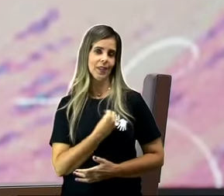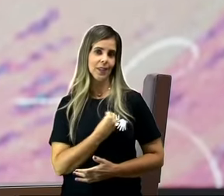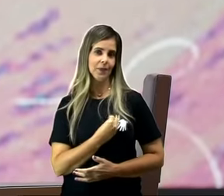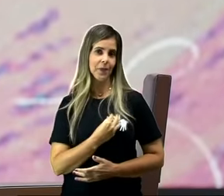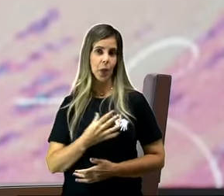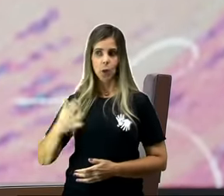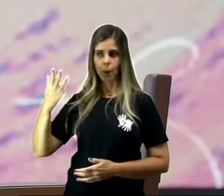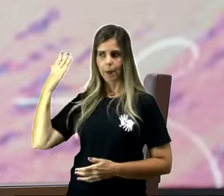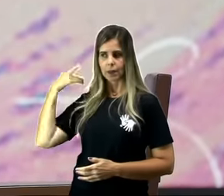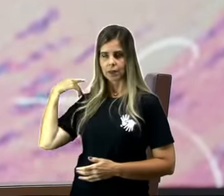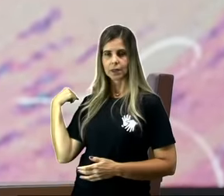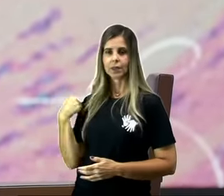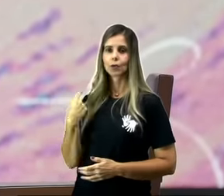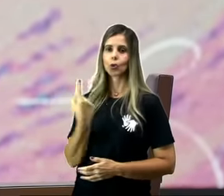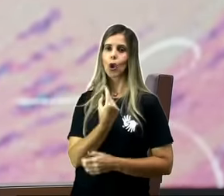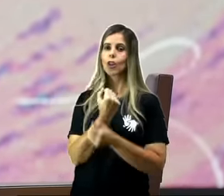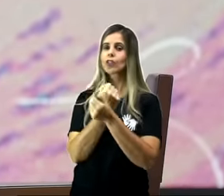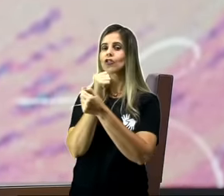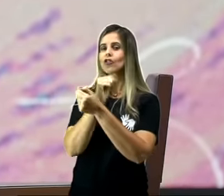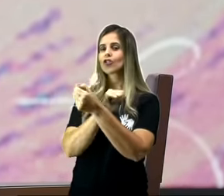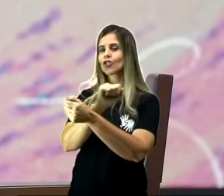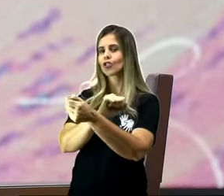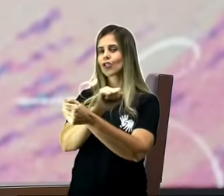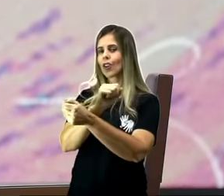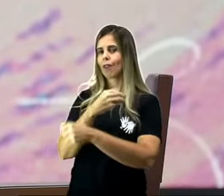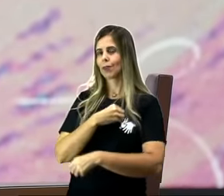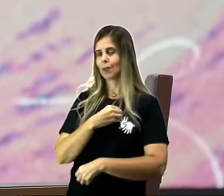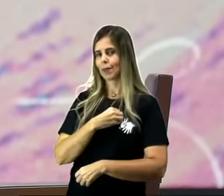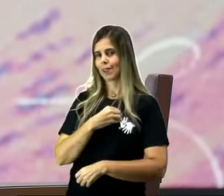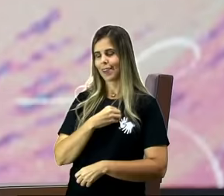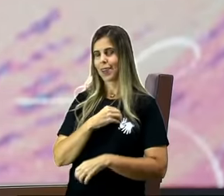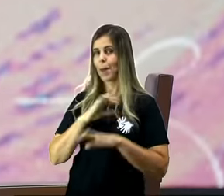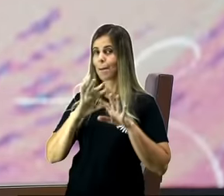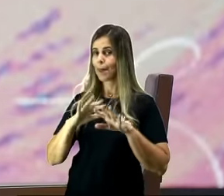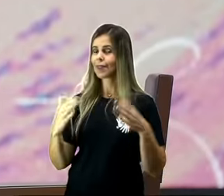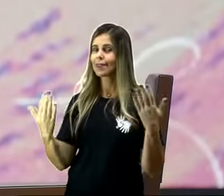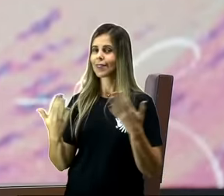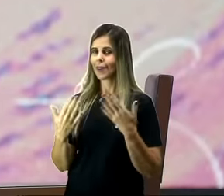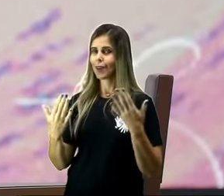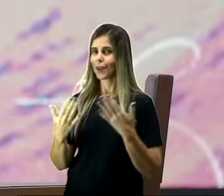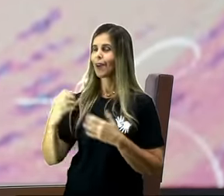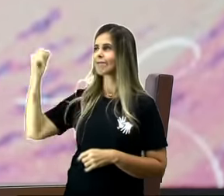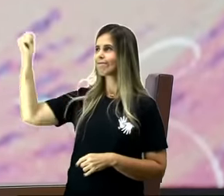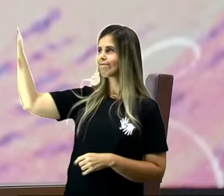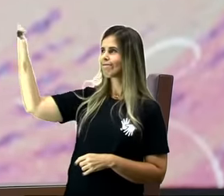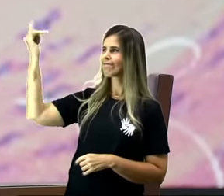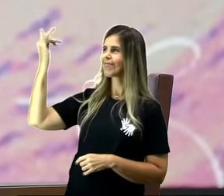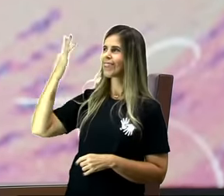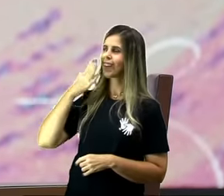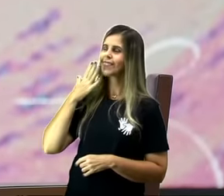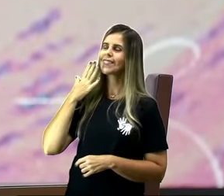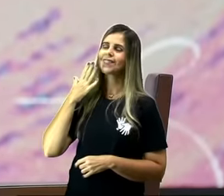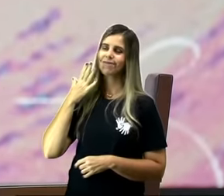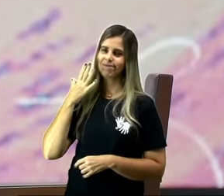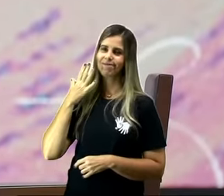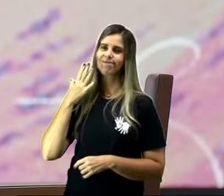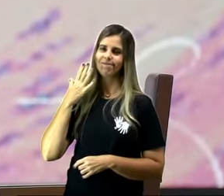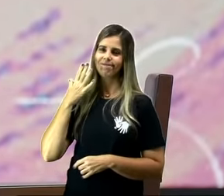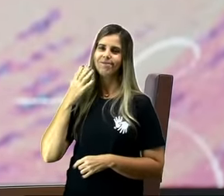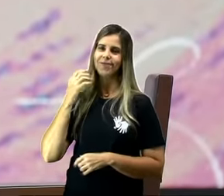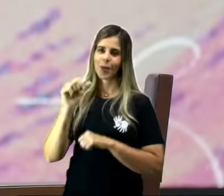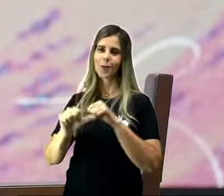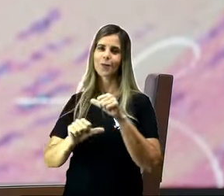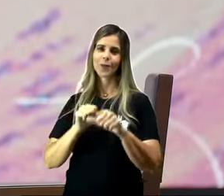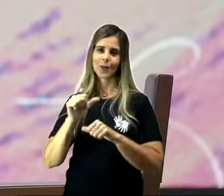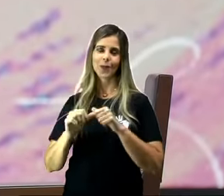somos transbordantes da graça de Deus. É isso que Paulo fala. Paulo diz em Romanos capítulo 6, Romanos capítulo